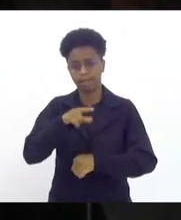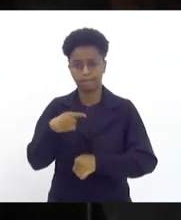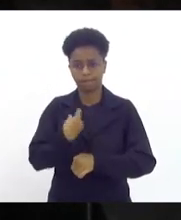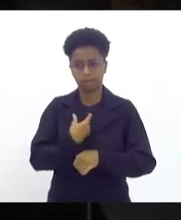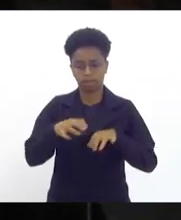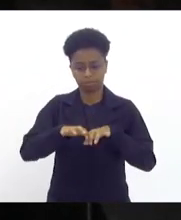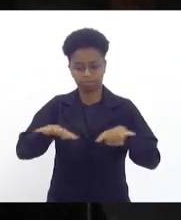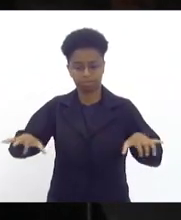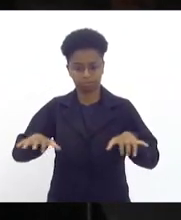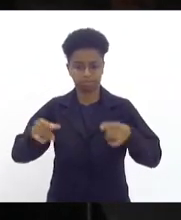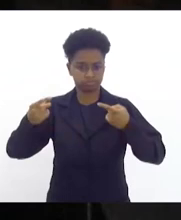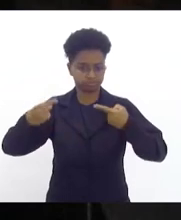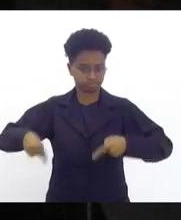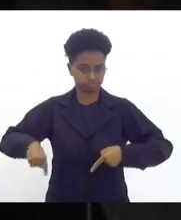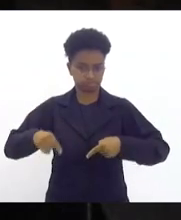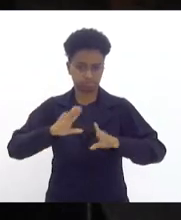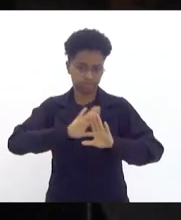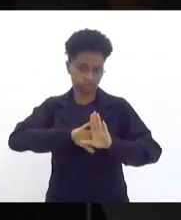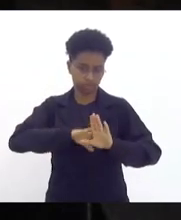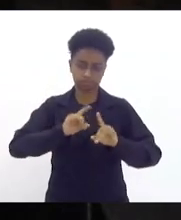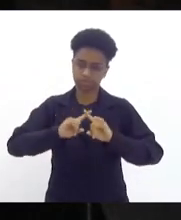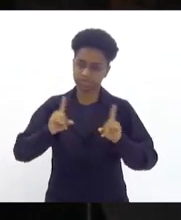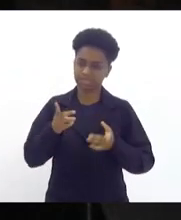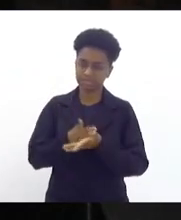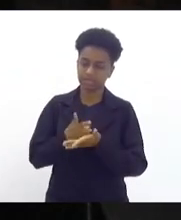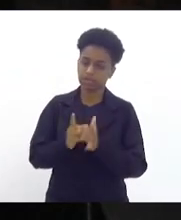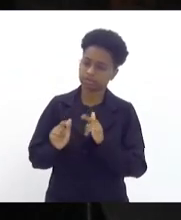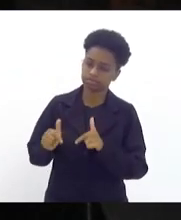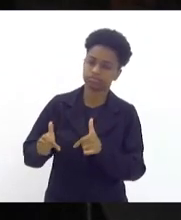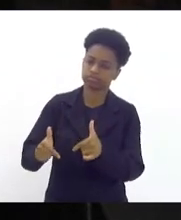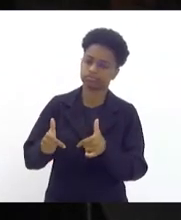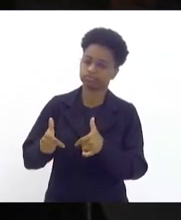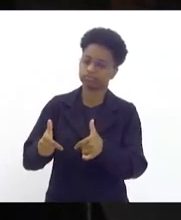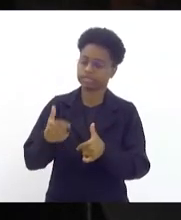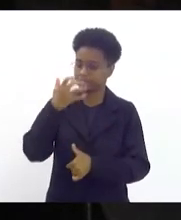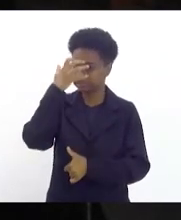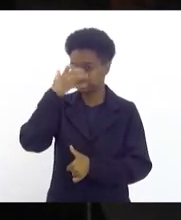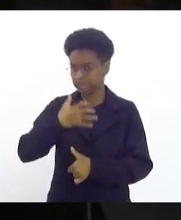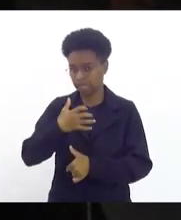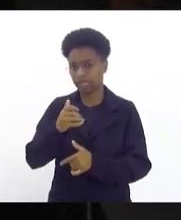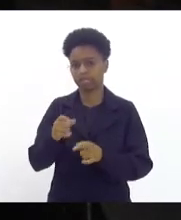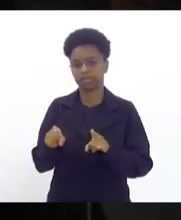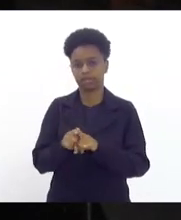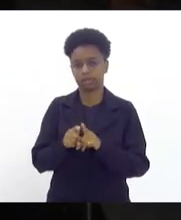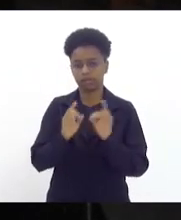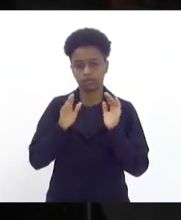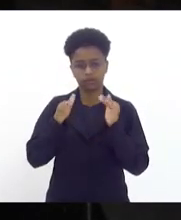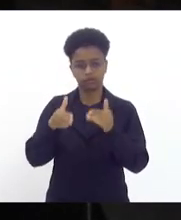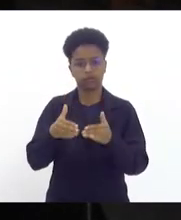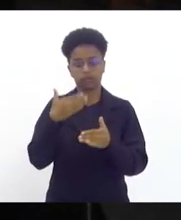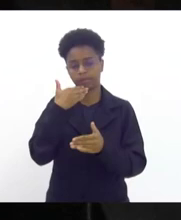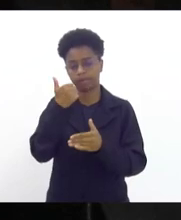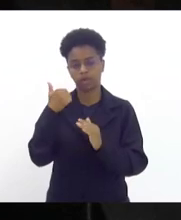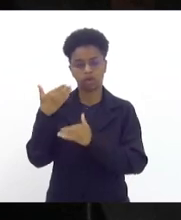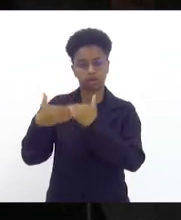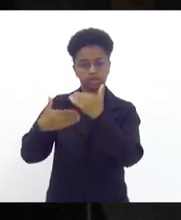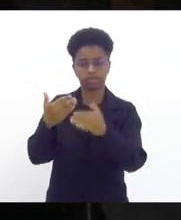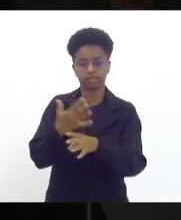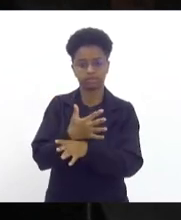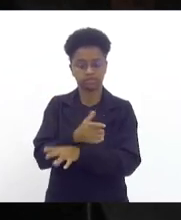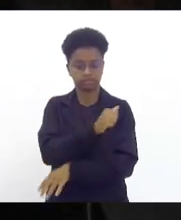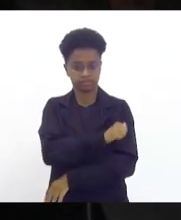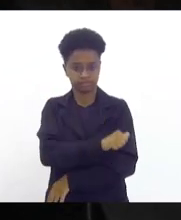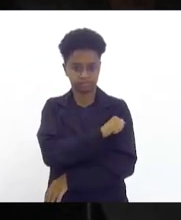em polos opostos do ponto de vista ideológico mas sempre atuando de maneira muito séria em prol do Estado do Rio de Janeiro da cidade do Rio de Janeiro